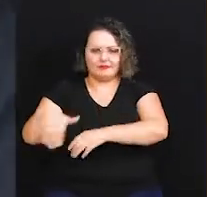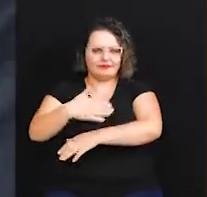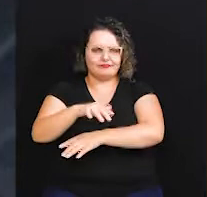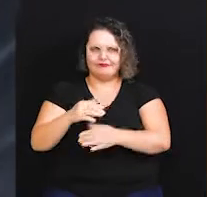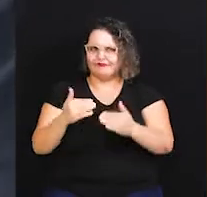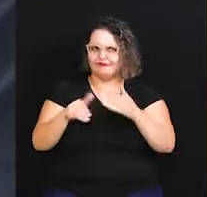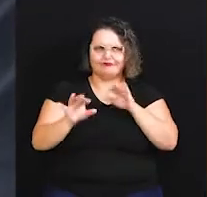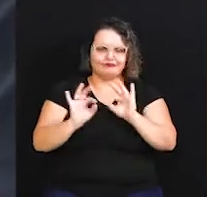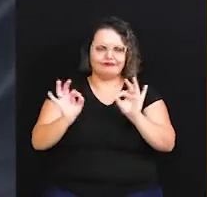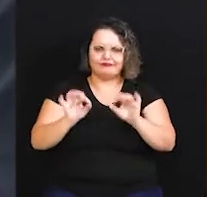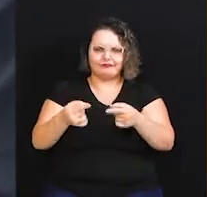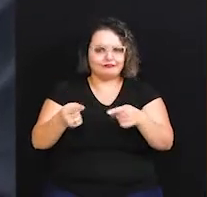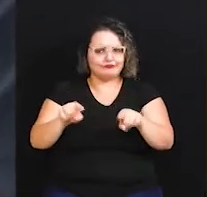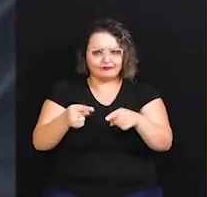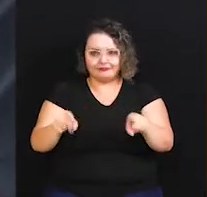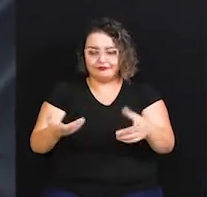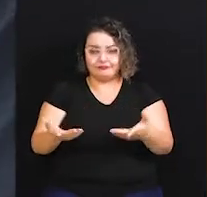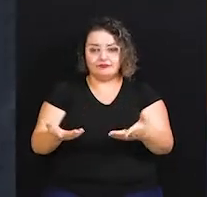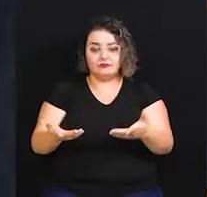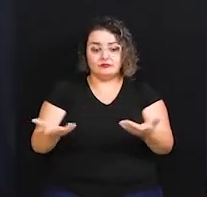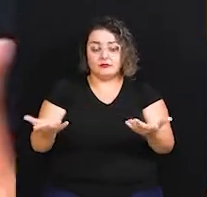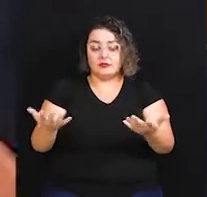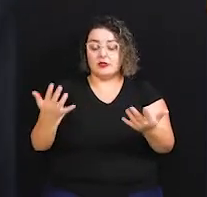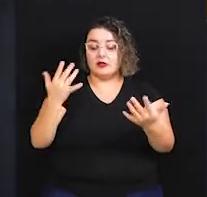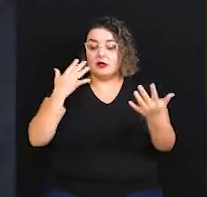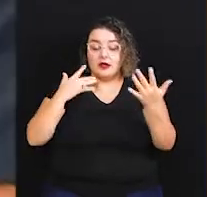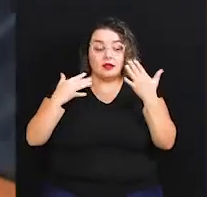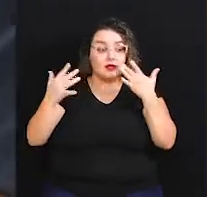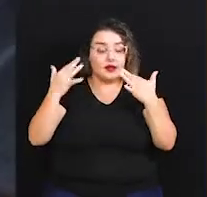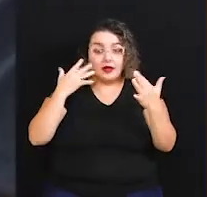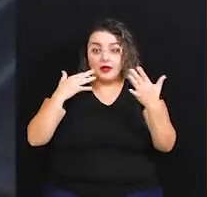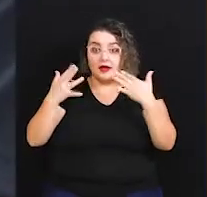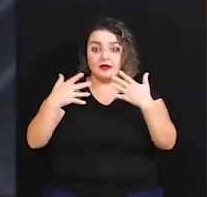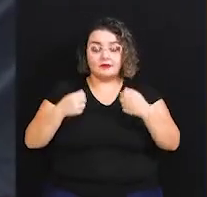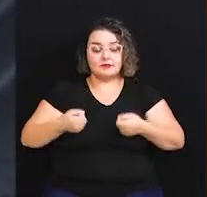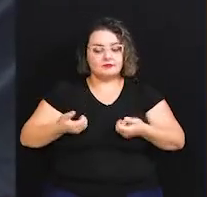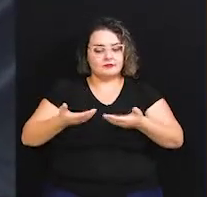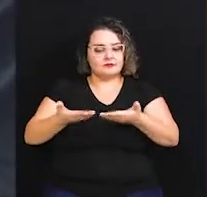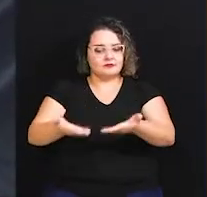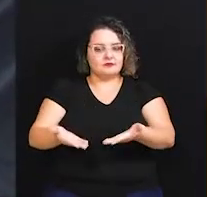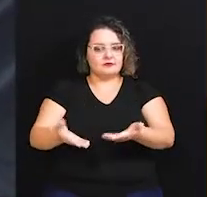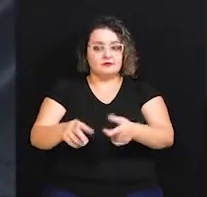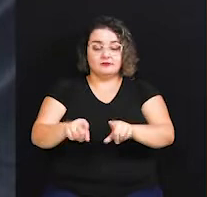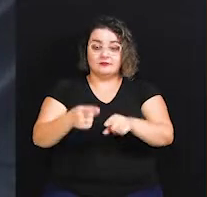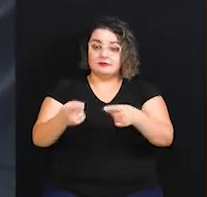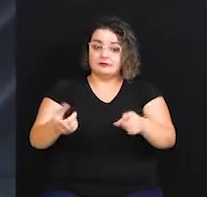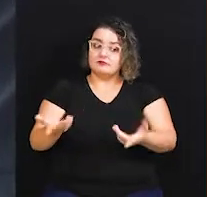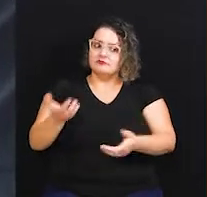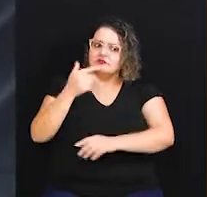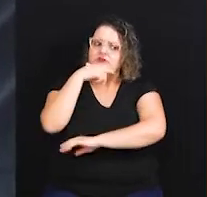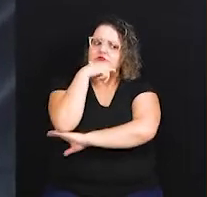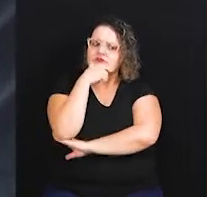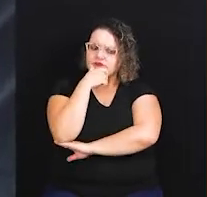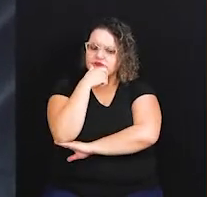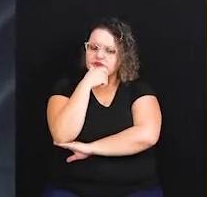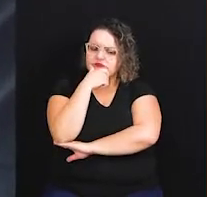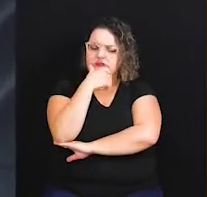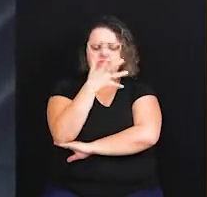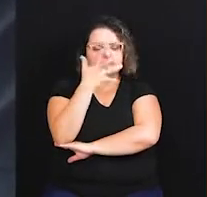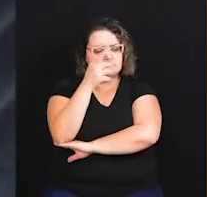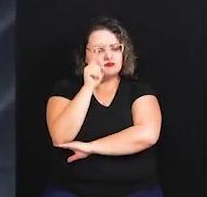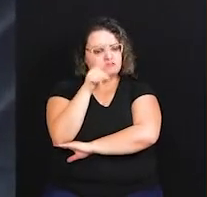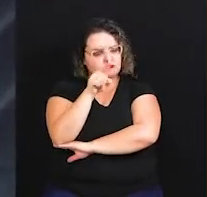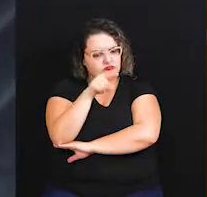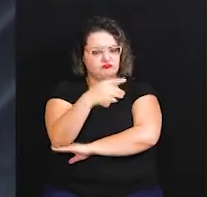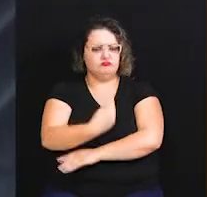com música, mas fiquei encantado após assistir uma apresentação musical e falei, poxa, eu quero isso para minha vida, né?